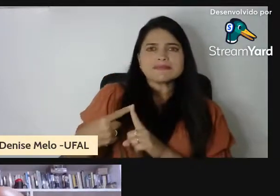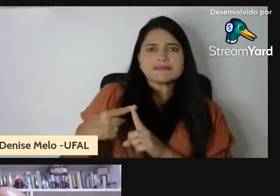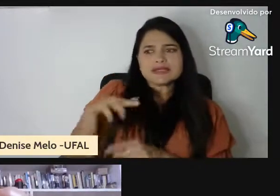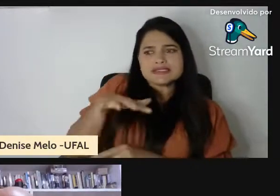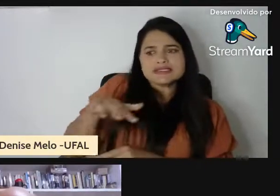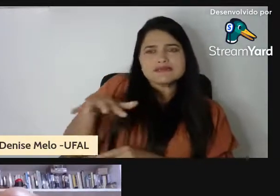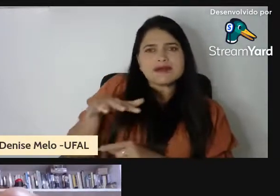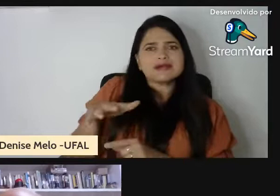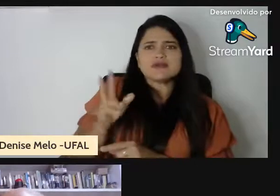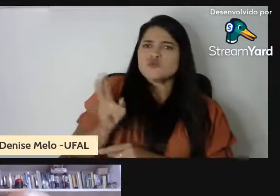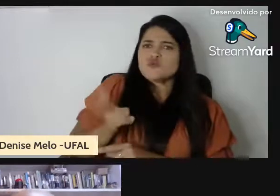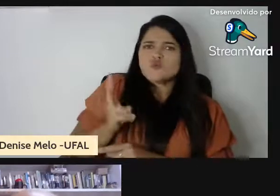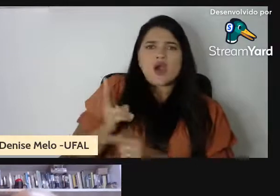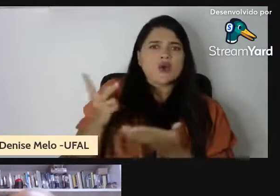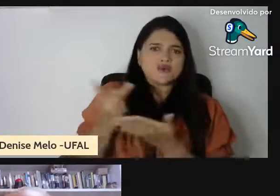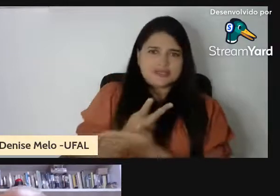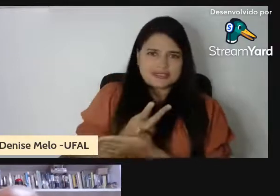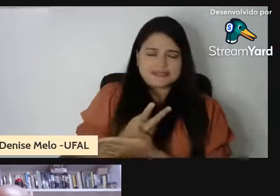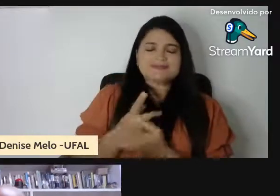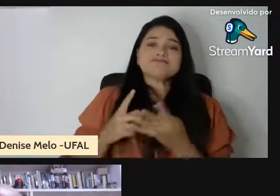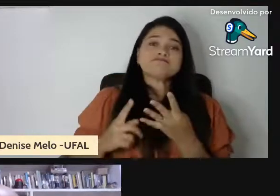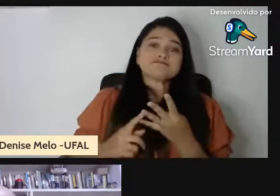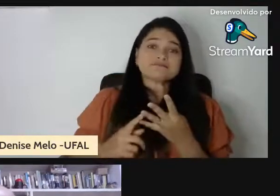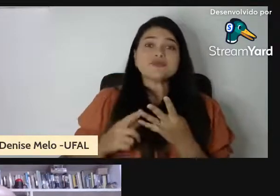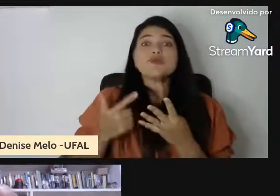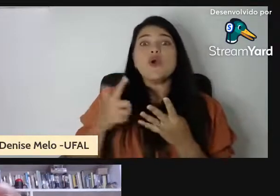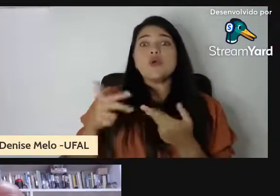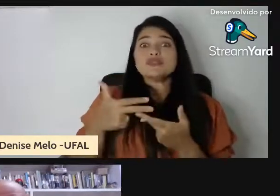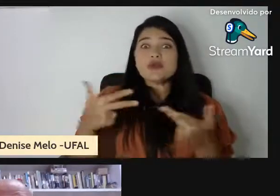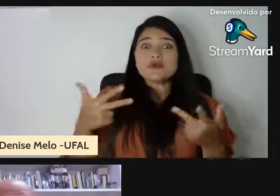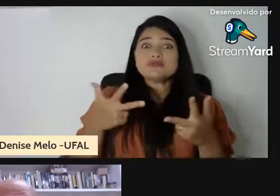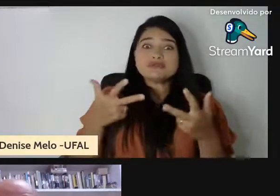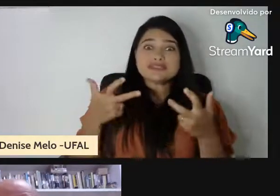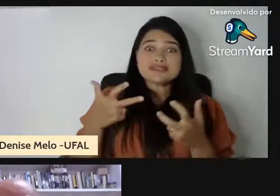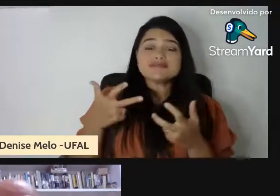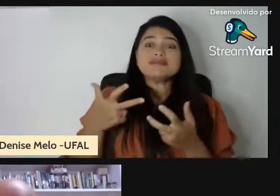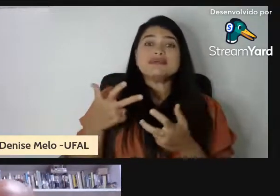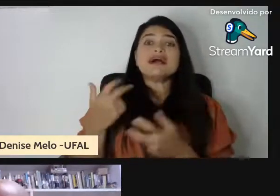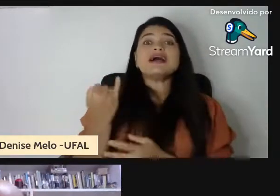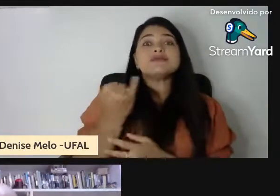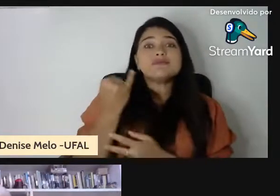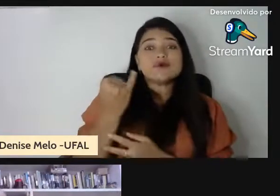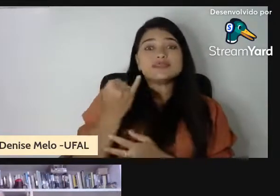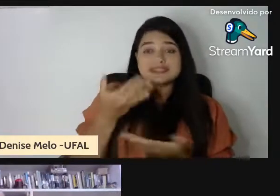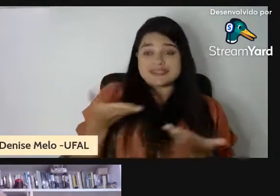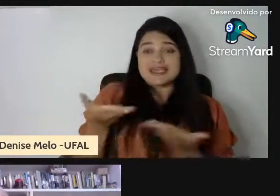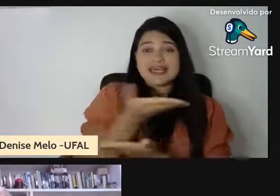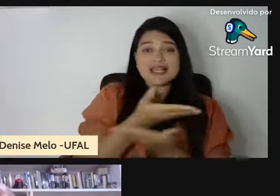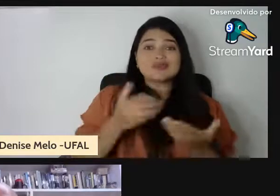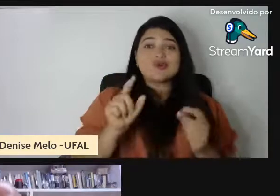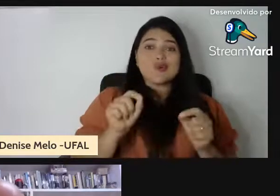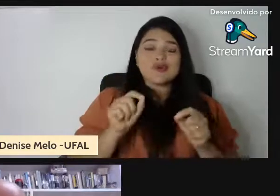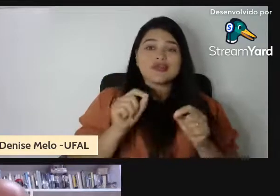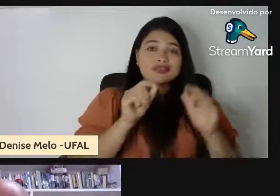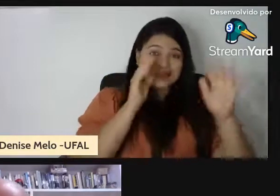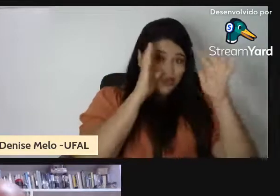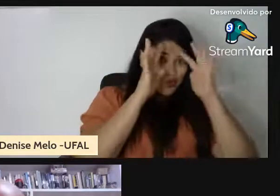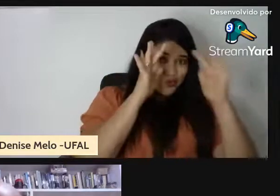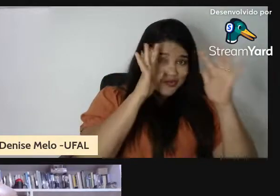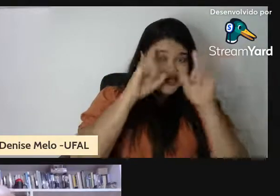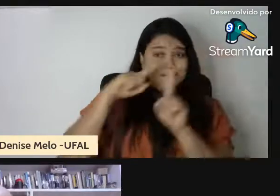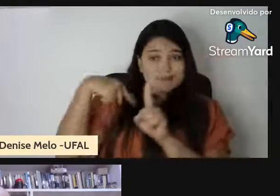isso. Você também nos deu a importância da relação entre teoria e prática, né? No estudo da